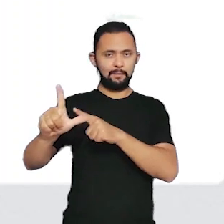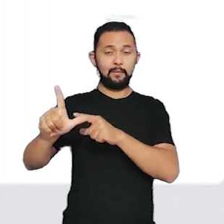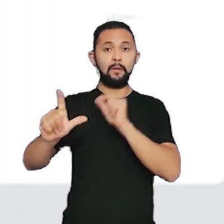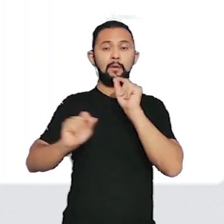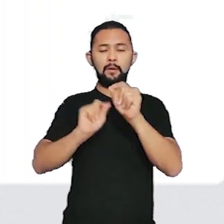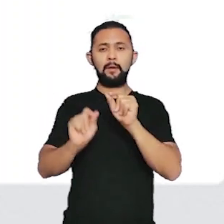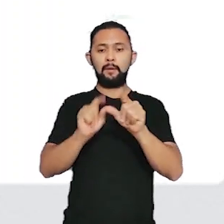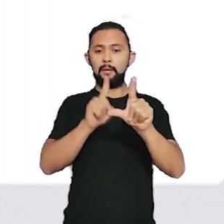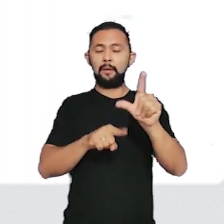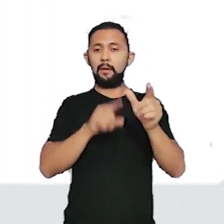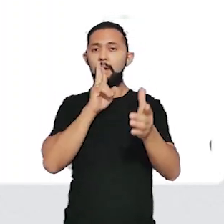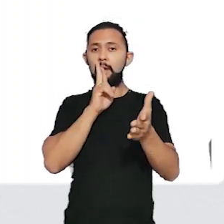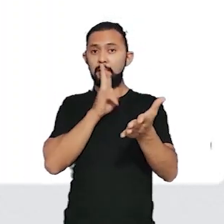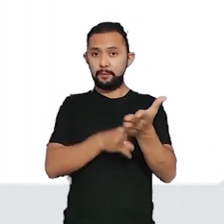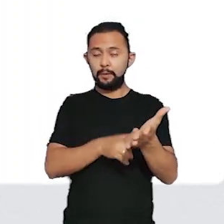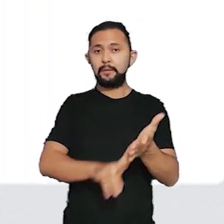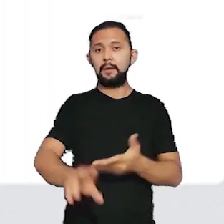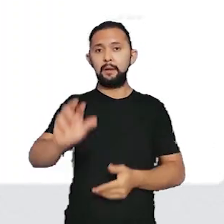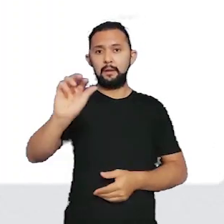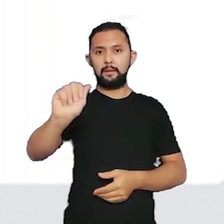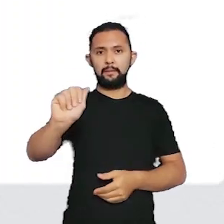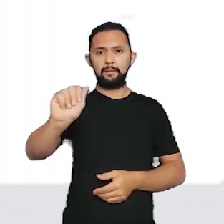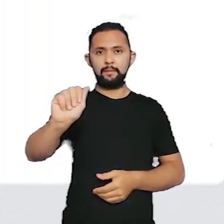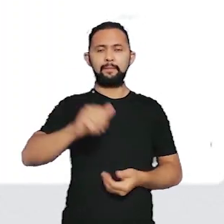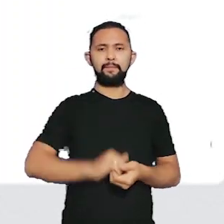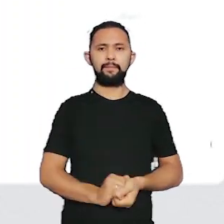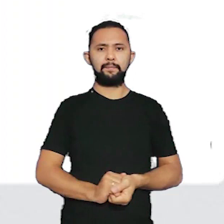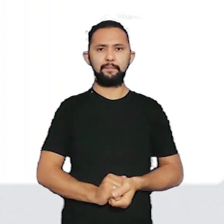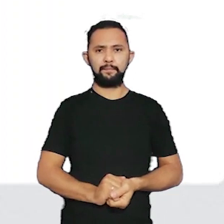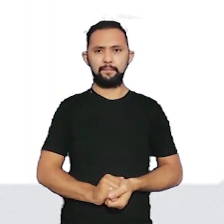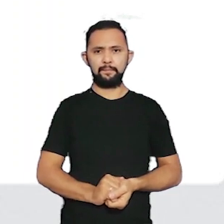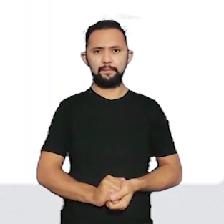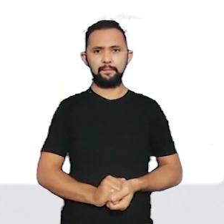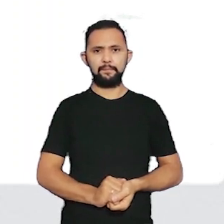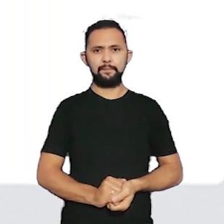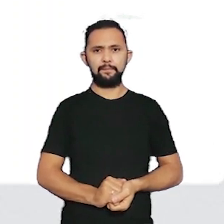versos. Então, o gabarito da questão 7 é a letra A.